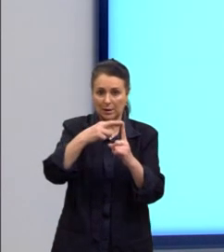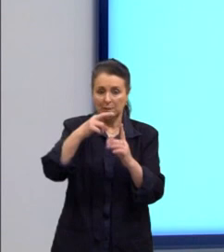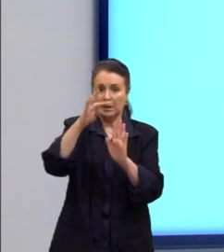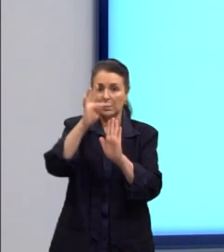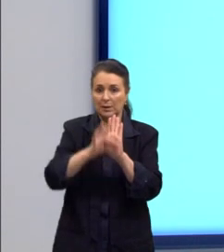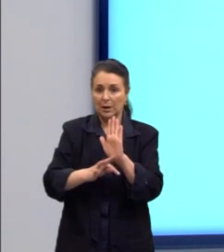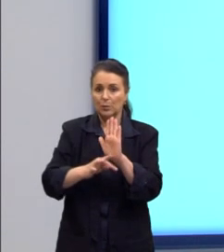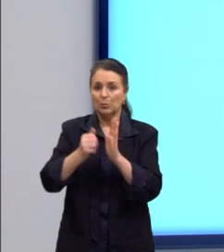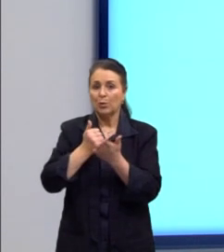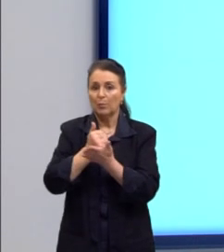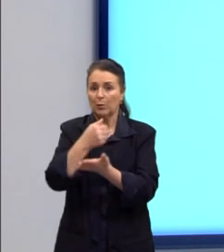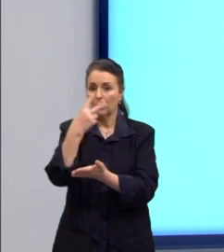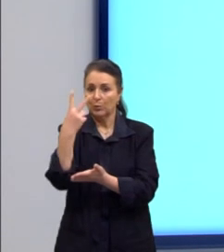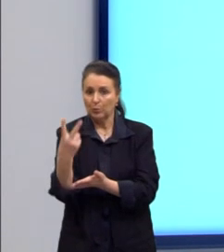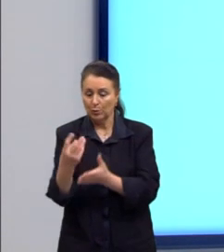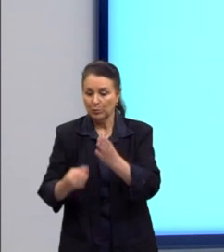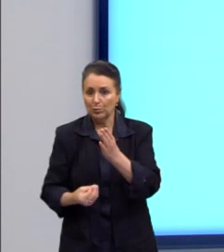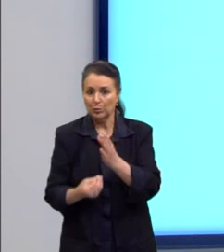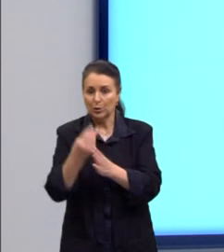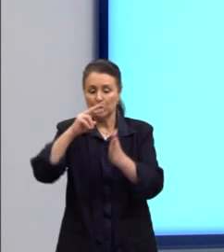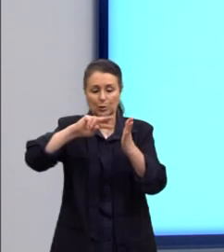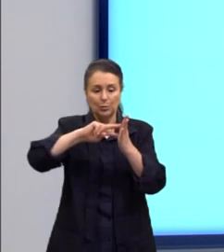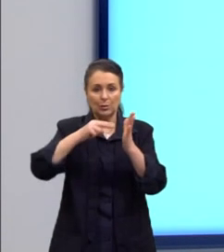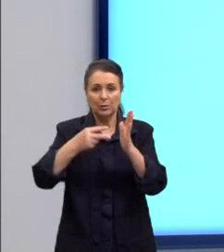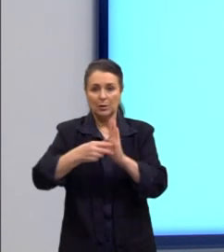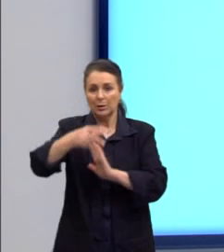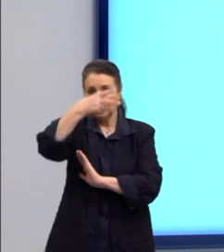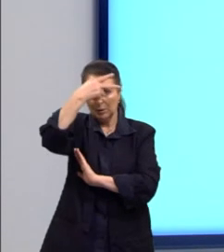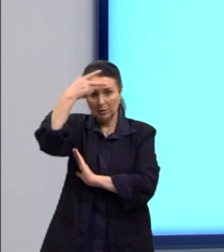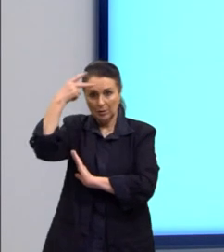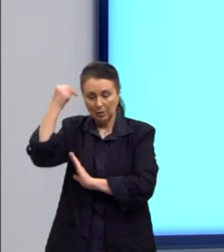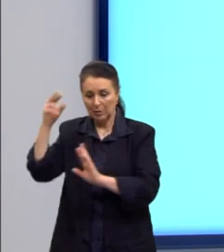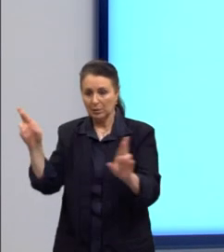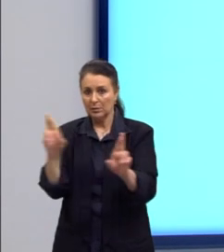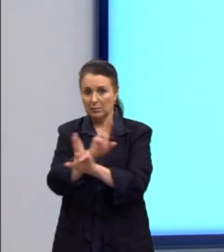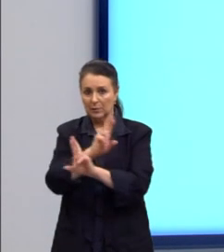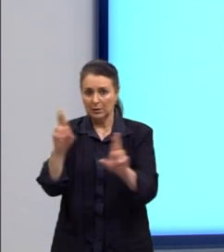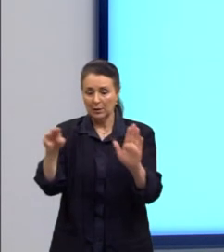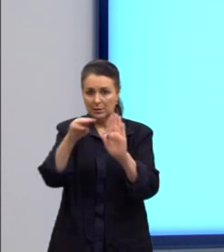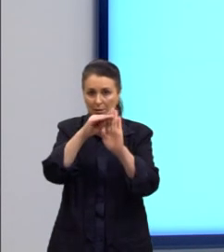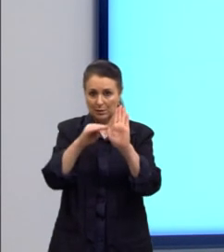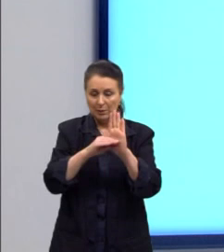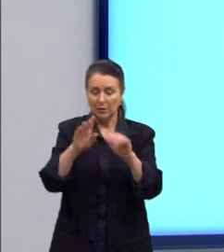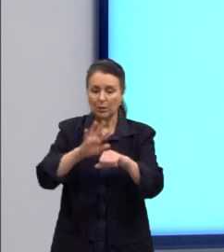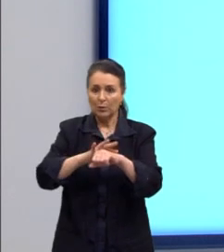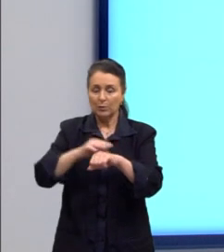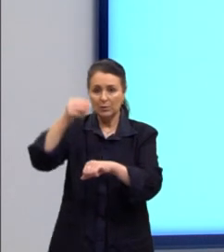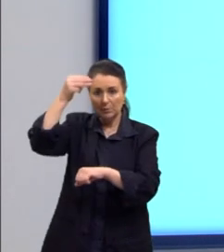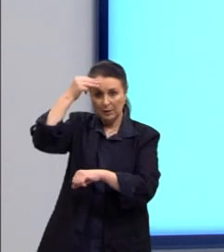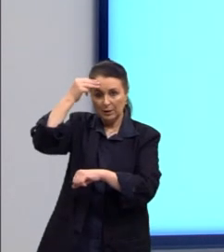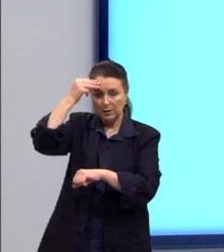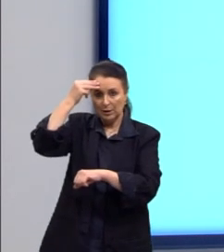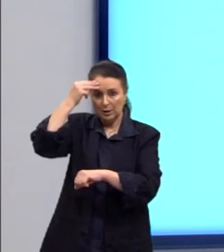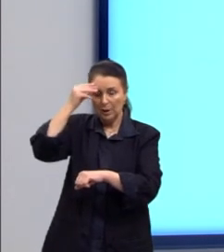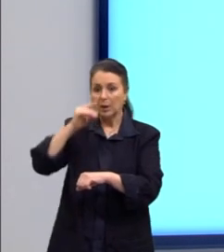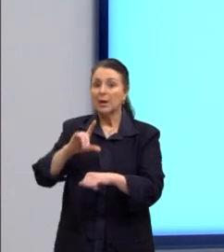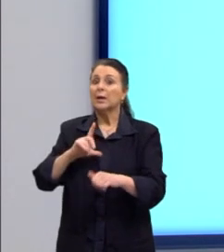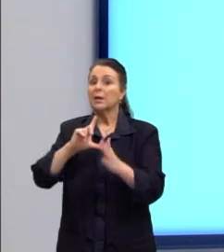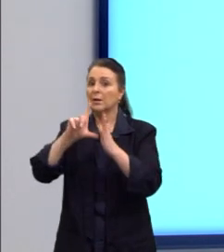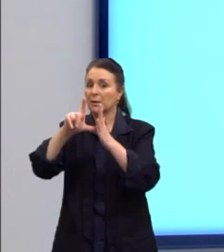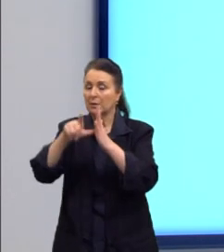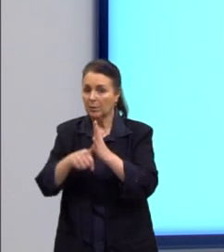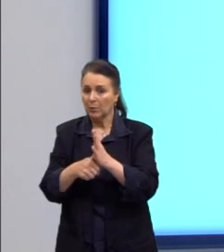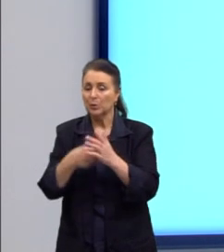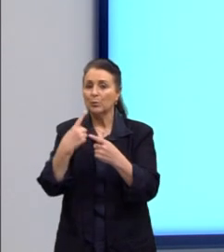que define a origem do significado de estigma estabelece a relação dele com as doenças mentais e por último isso ocorre